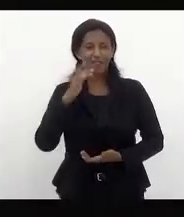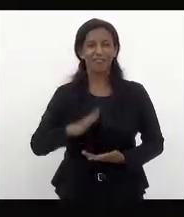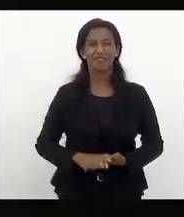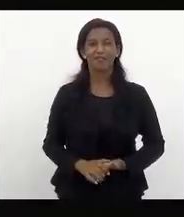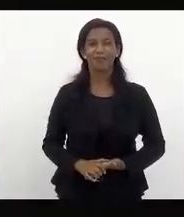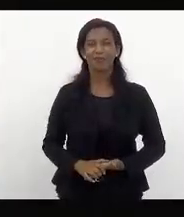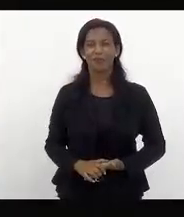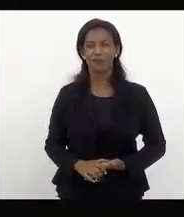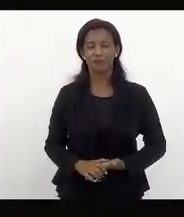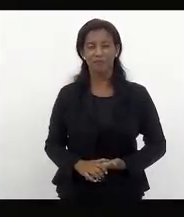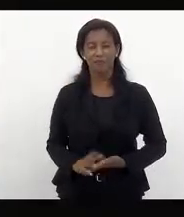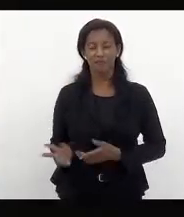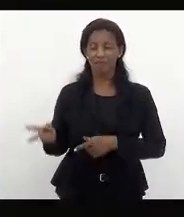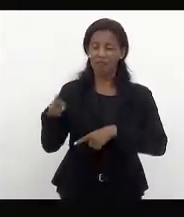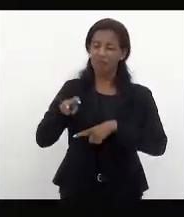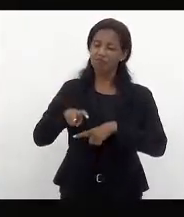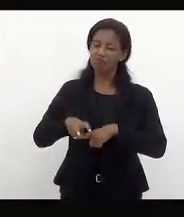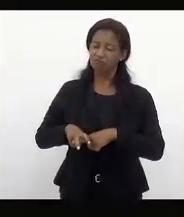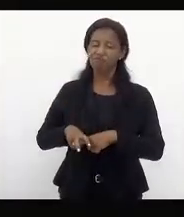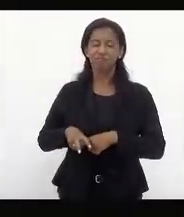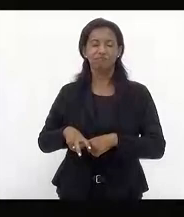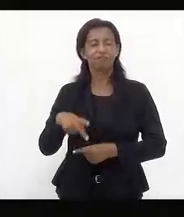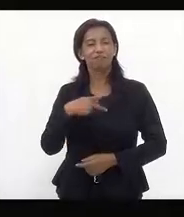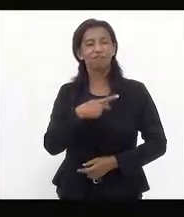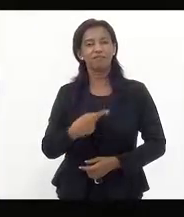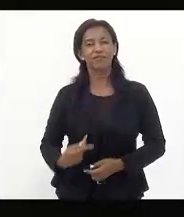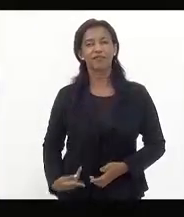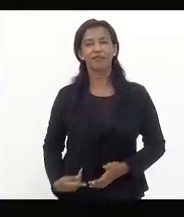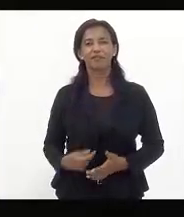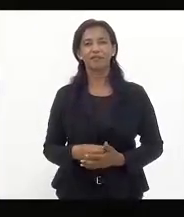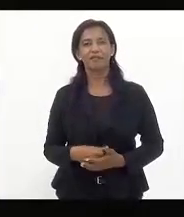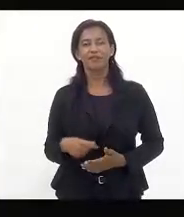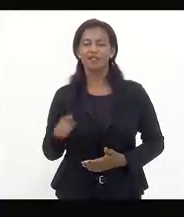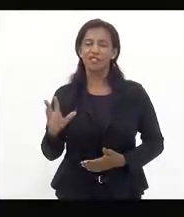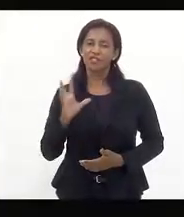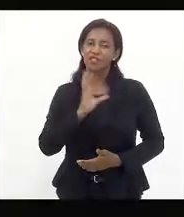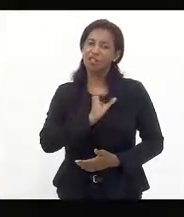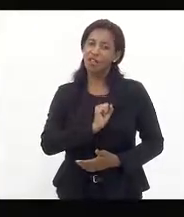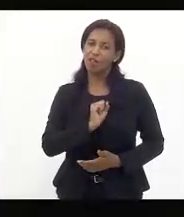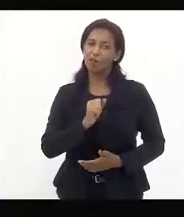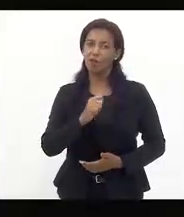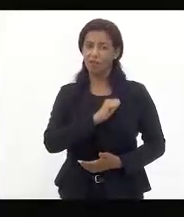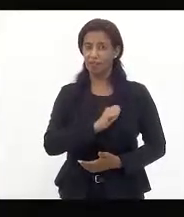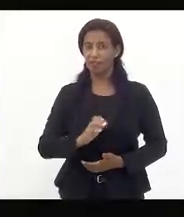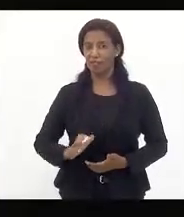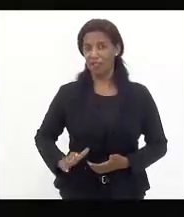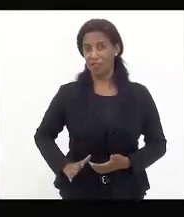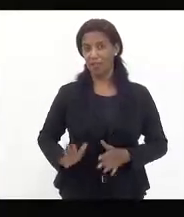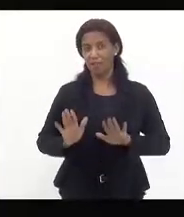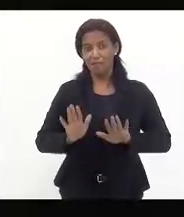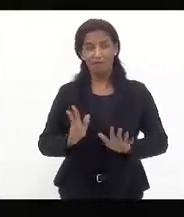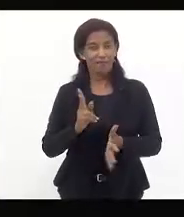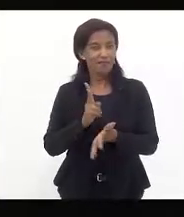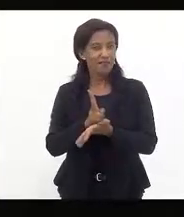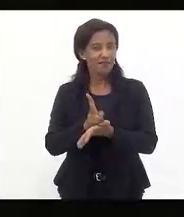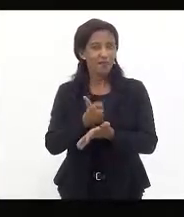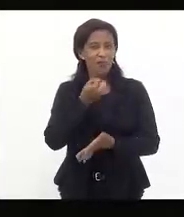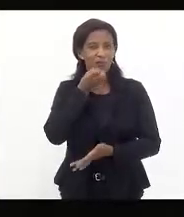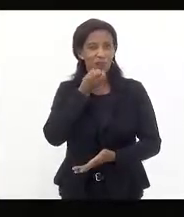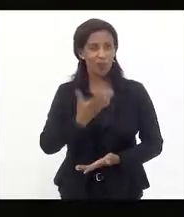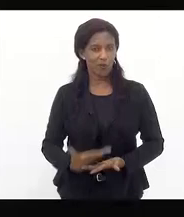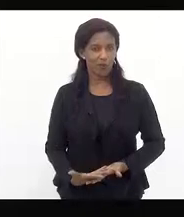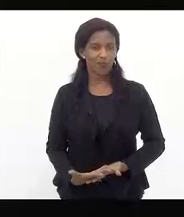cores, assentada nessa mesa da presidência. A gente ama o nosso presidente, mas é sempre muito